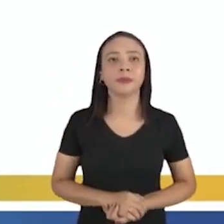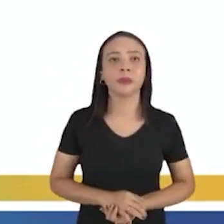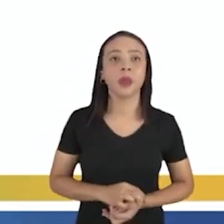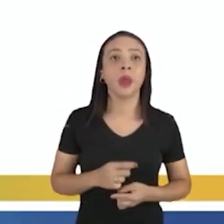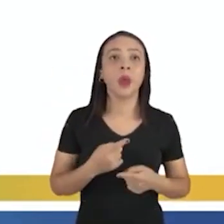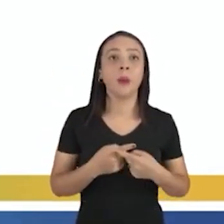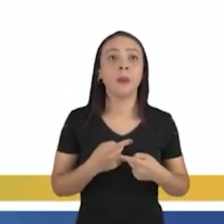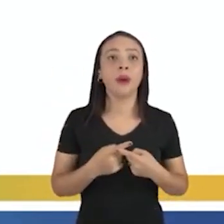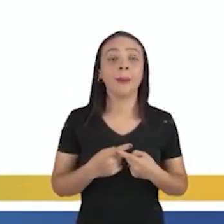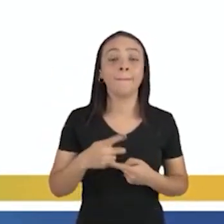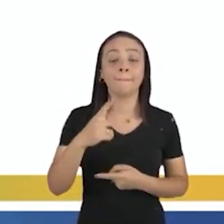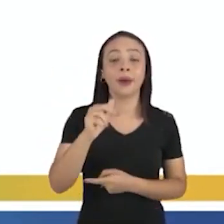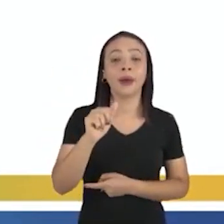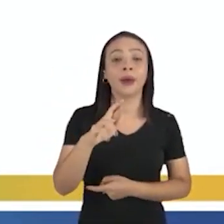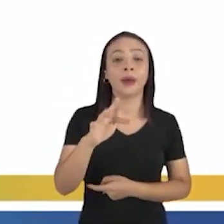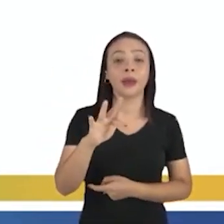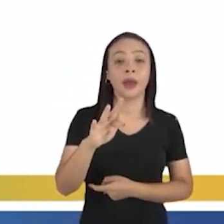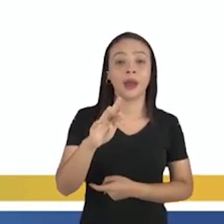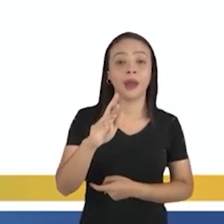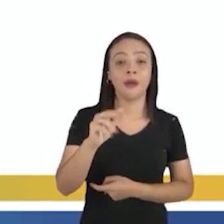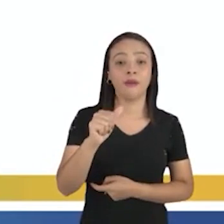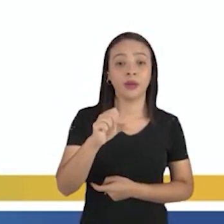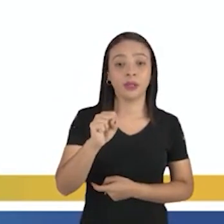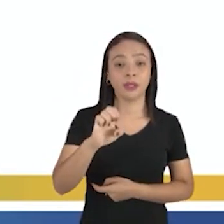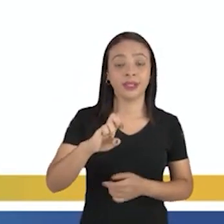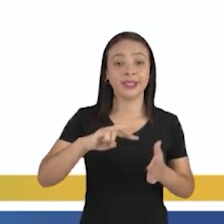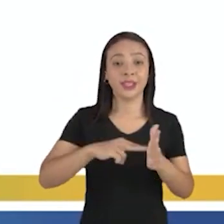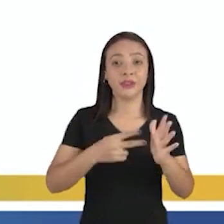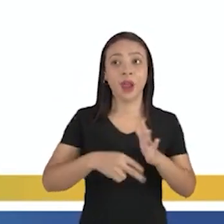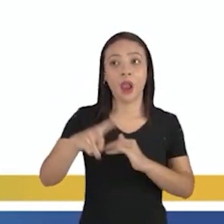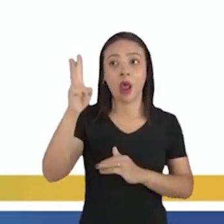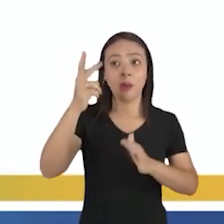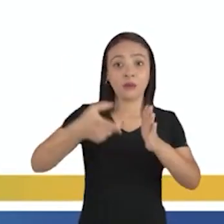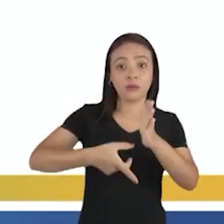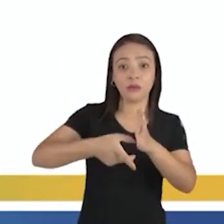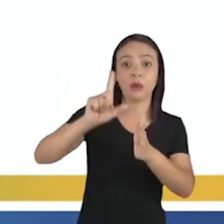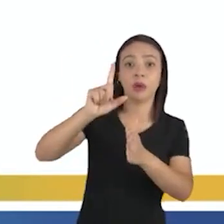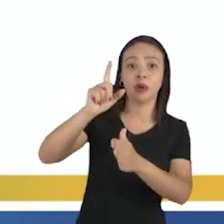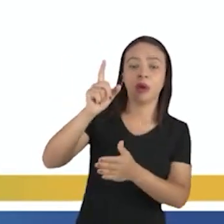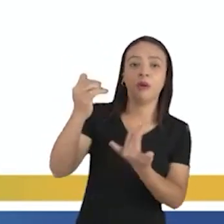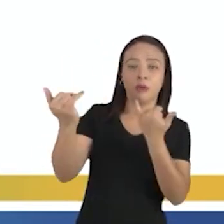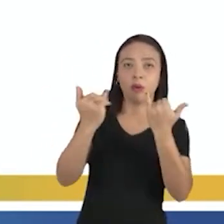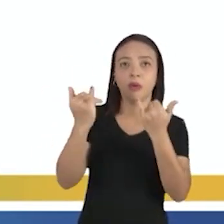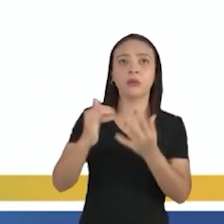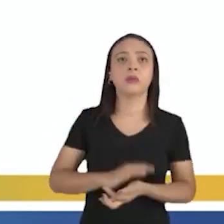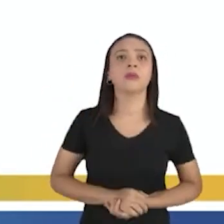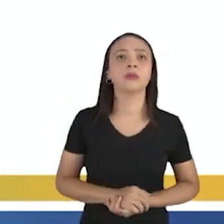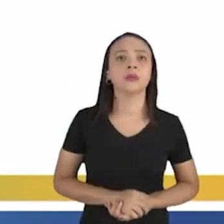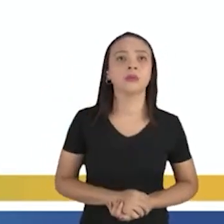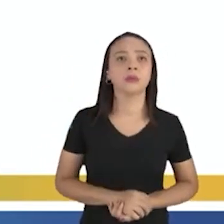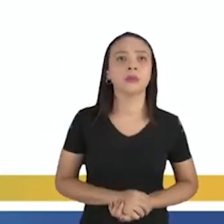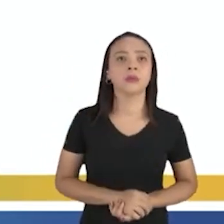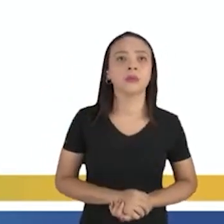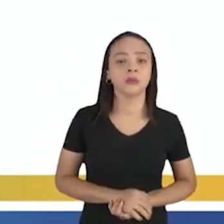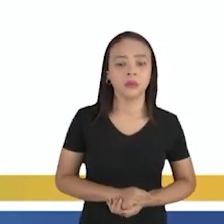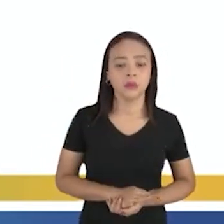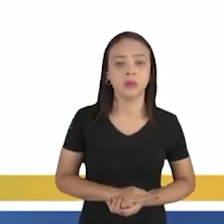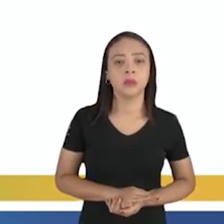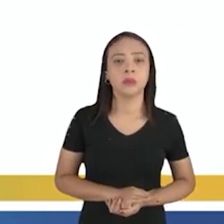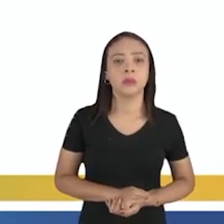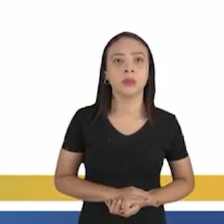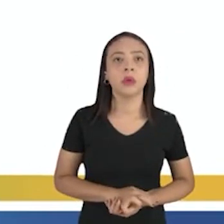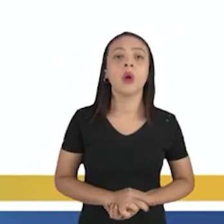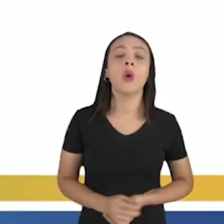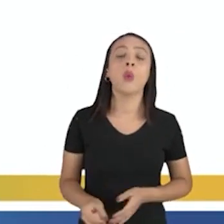uma retomada é quando ele faz uma explicação assim, e aí ele coloca o assim no